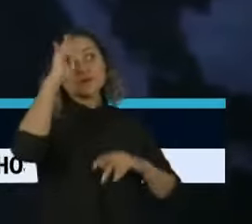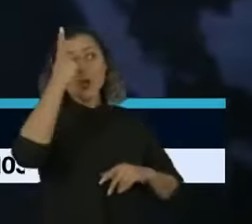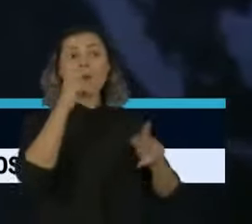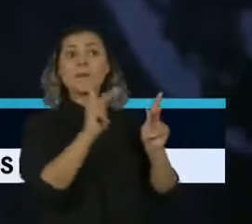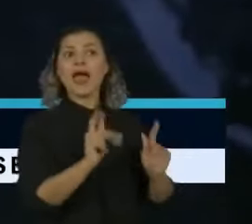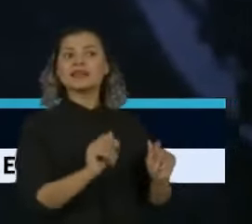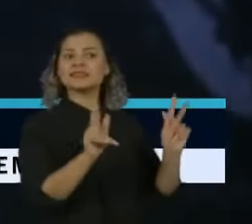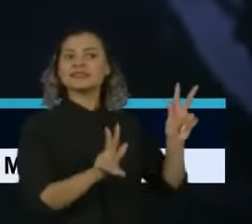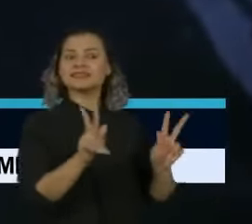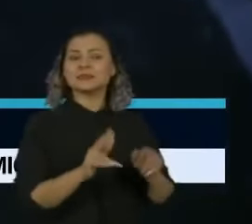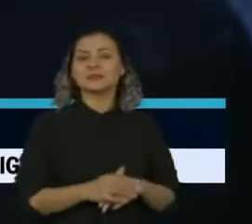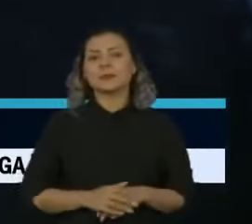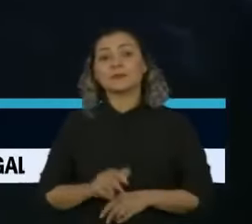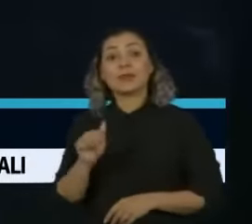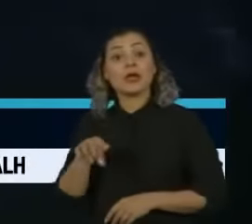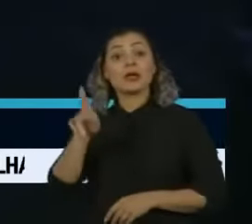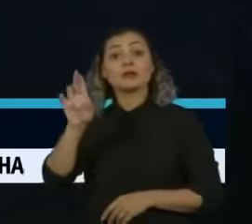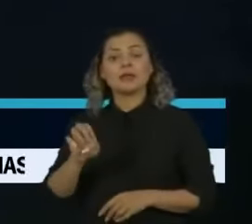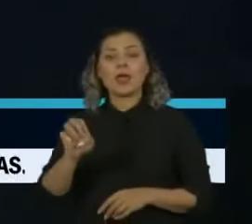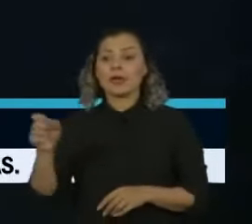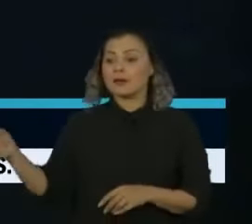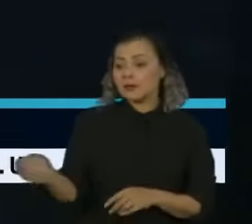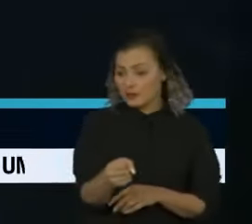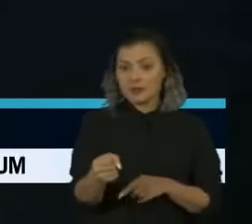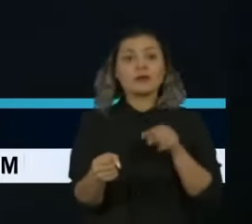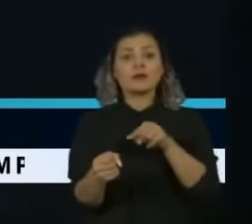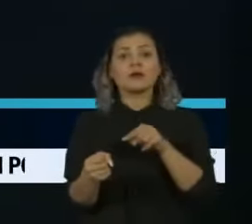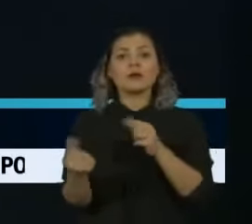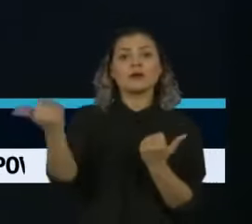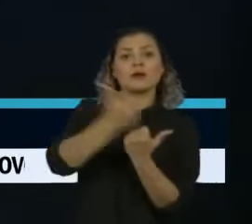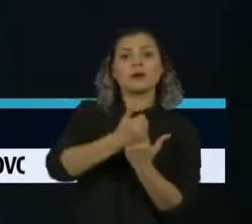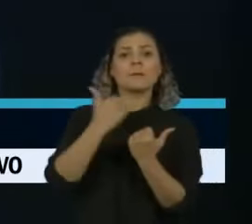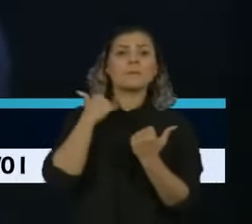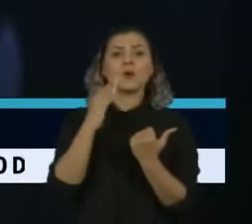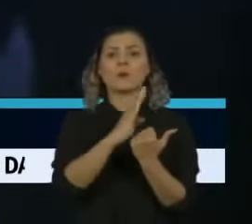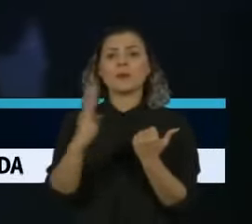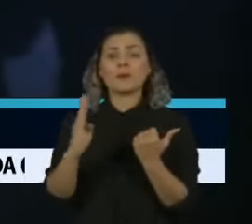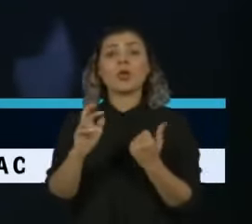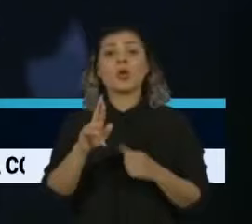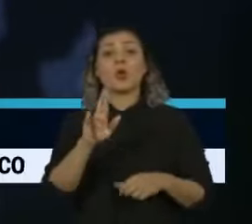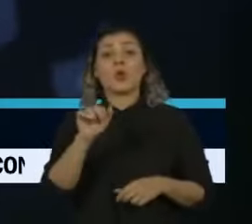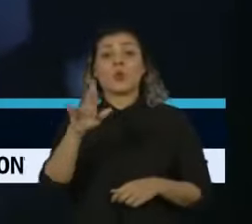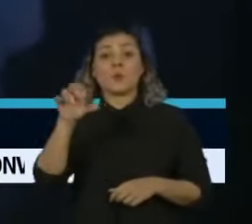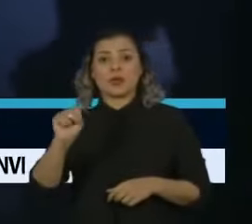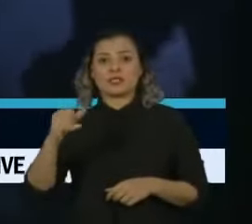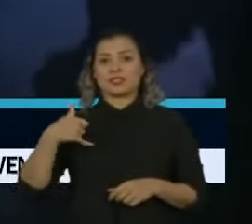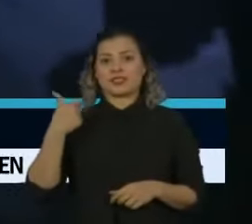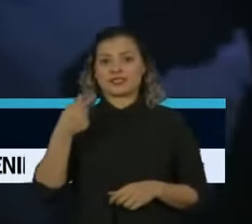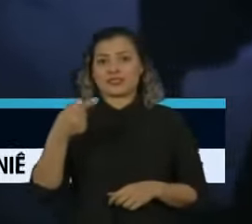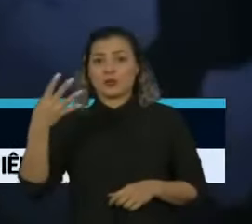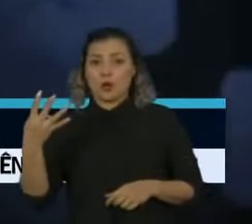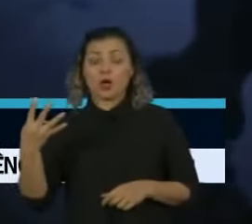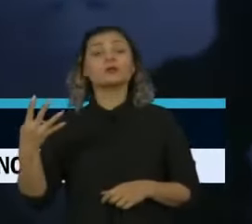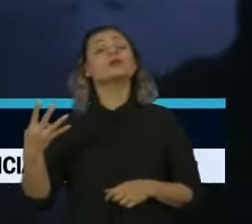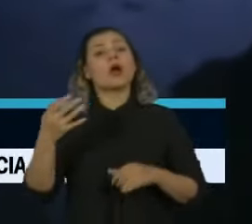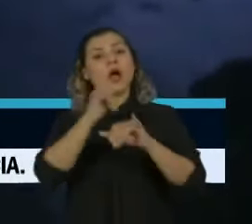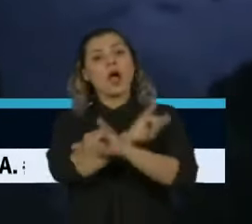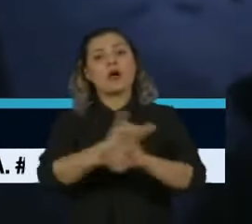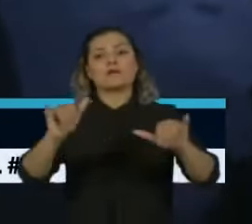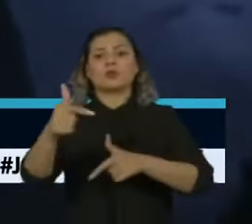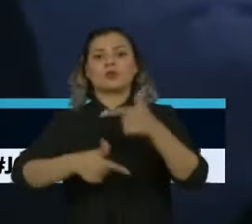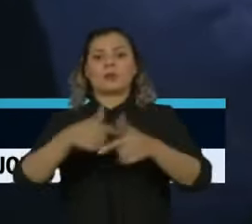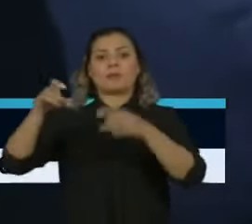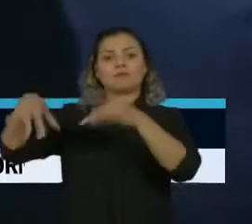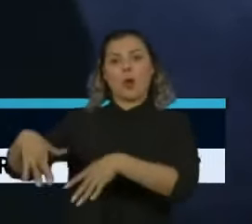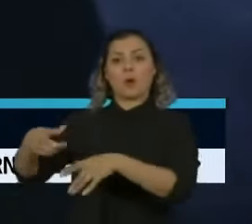confirmado hoje como novo presidente do Banco do Brasil. Ele vai substituir Rubem Novaes, de 74 anos, que anunciou a saída do cargo no